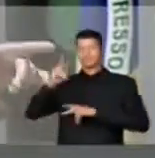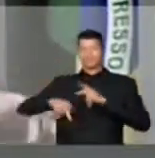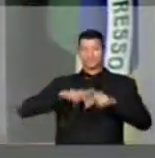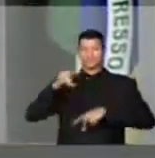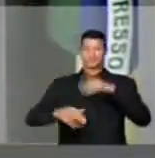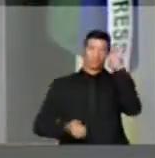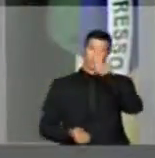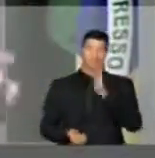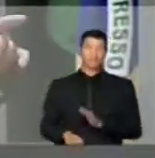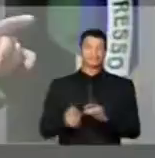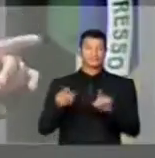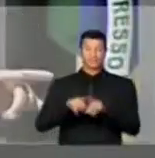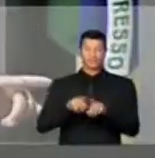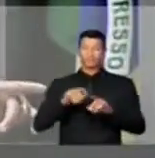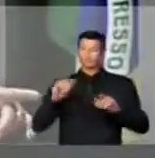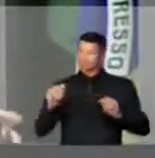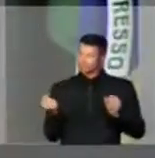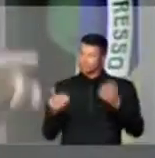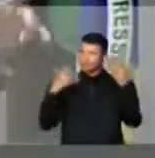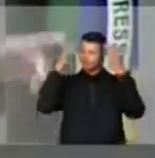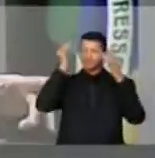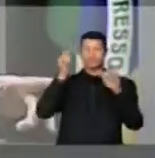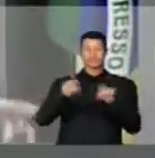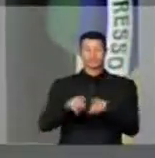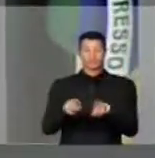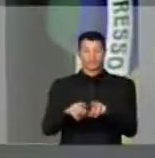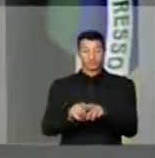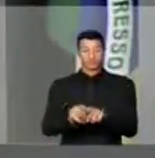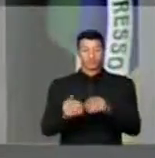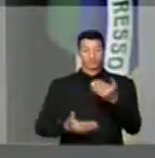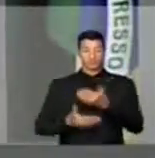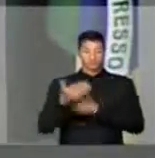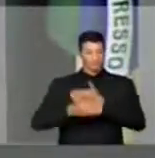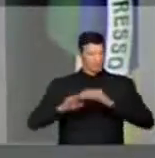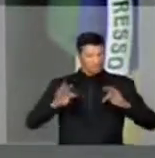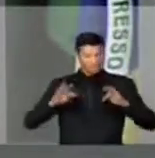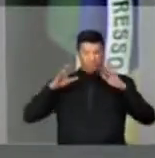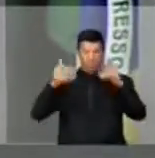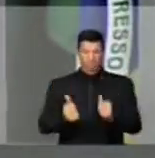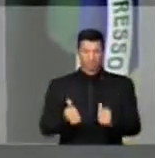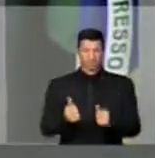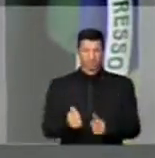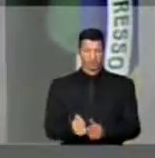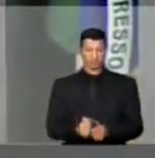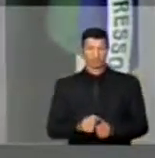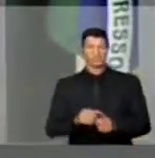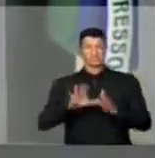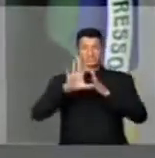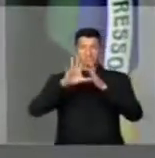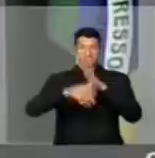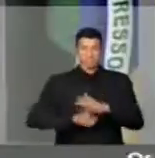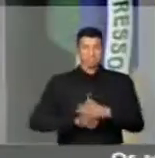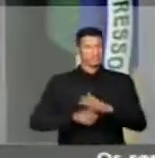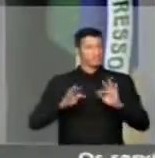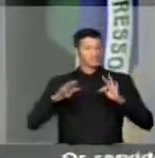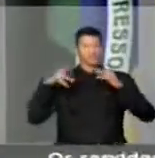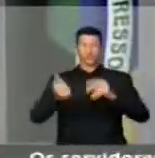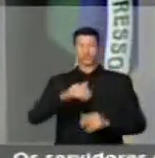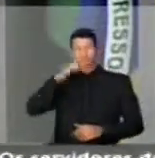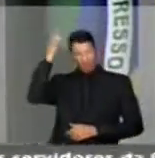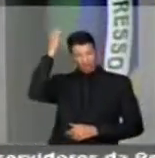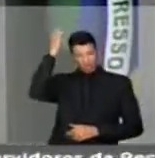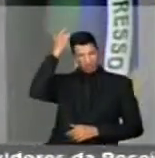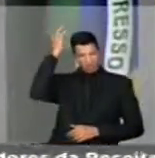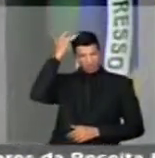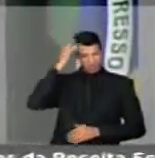povo brasileiro que reagiu diante de tanta ladroagem, de tanto